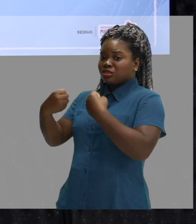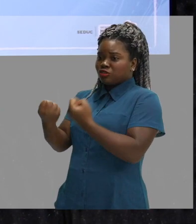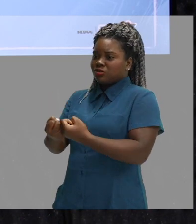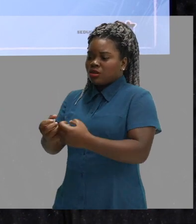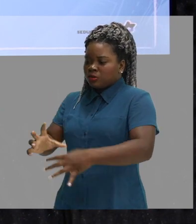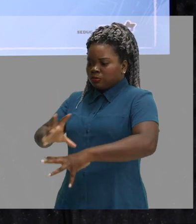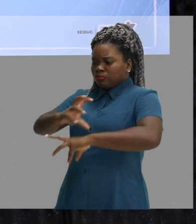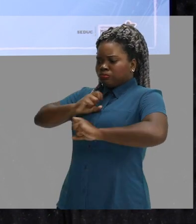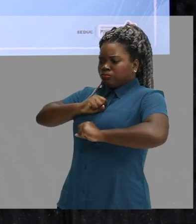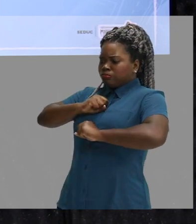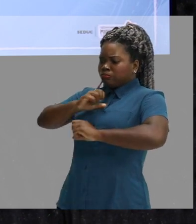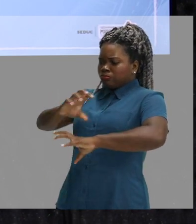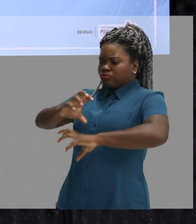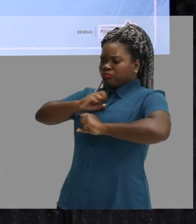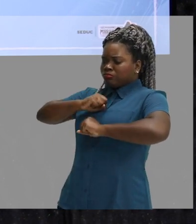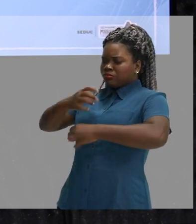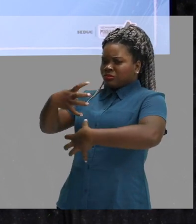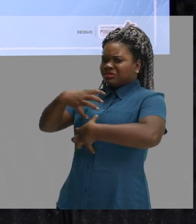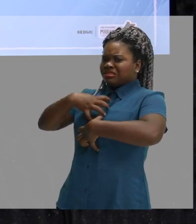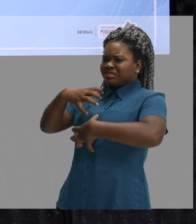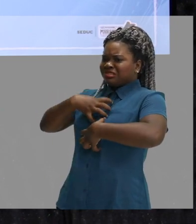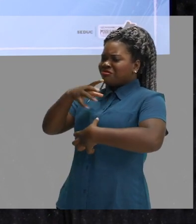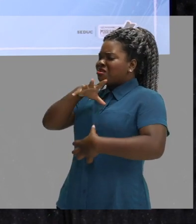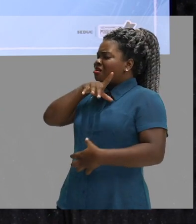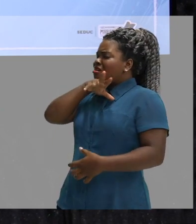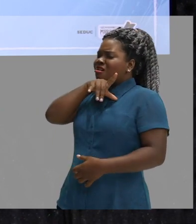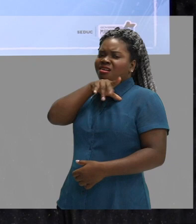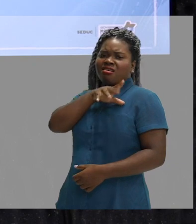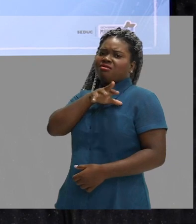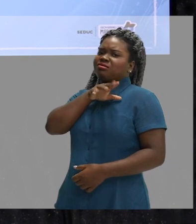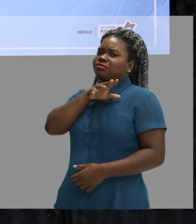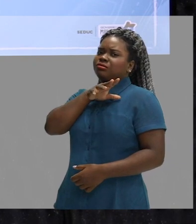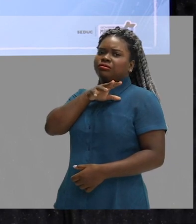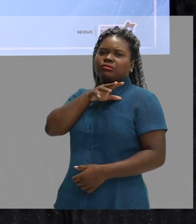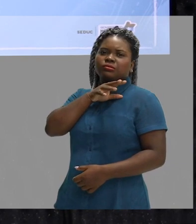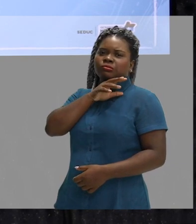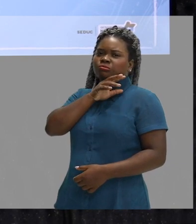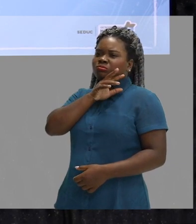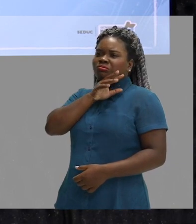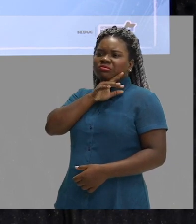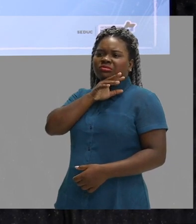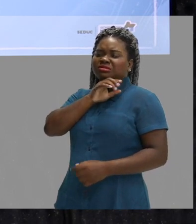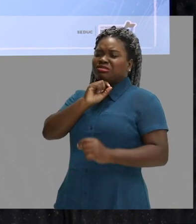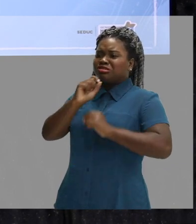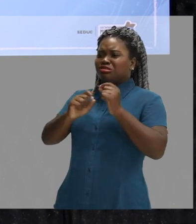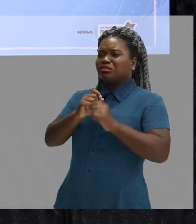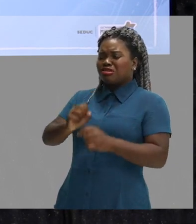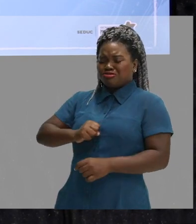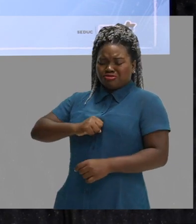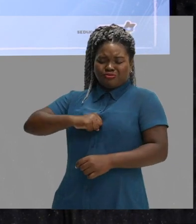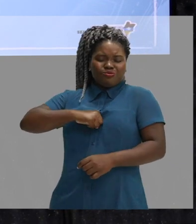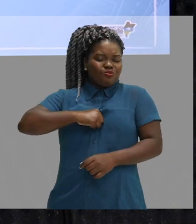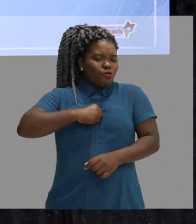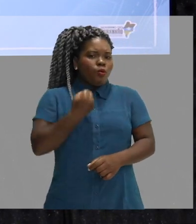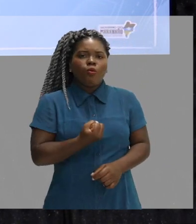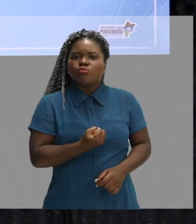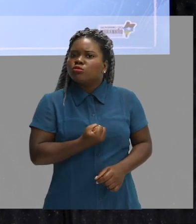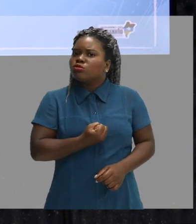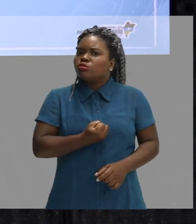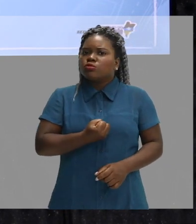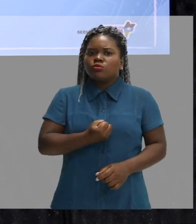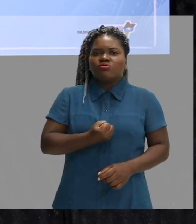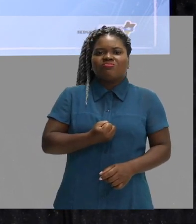ser humano sentimentos negativos, de vingança, de ódio, etc. E ele vai se